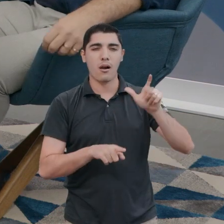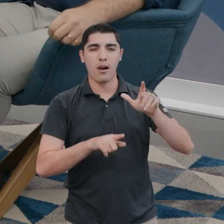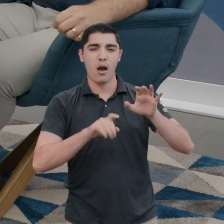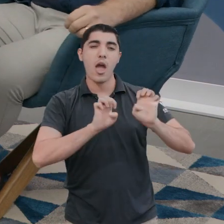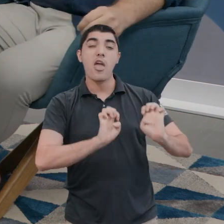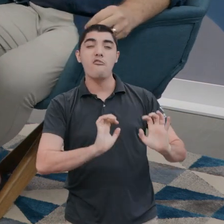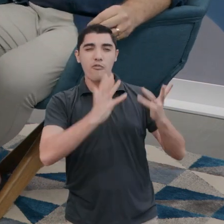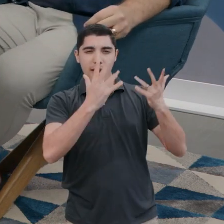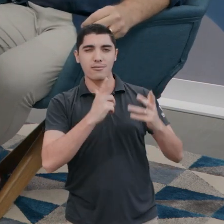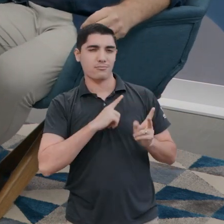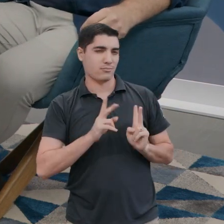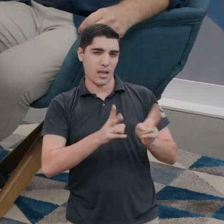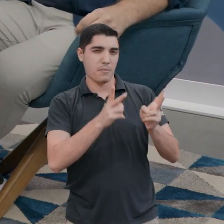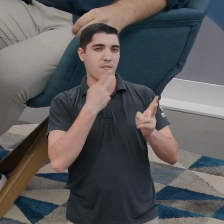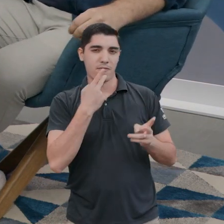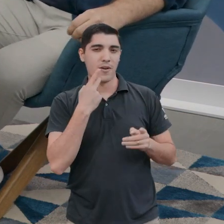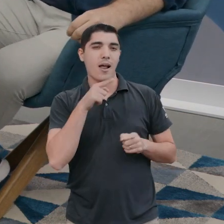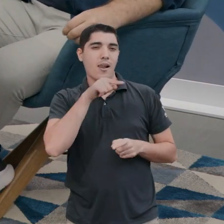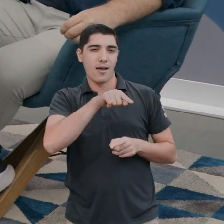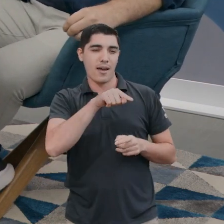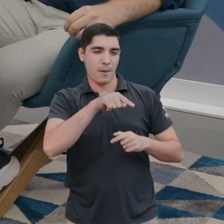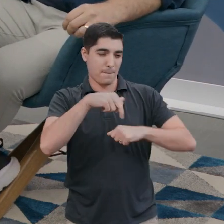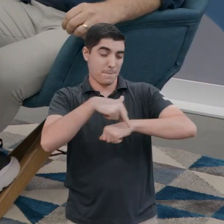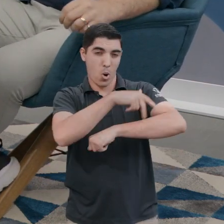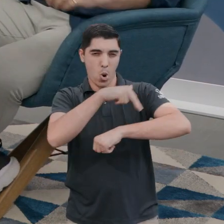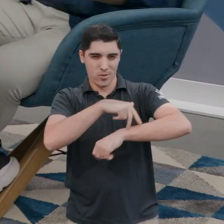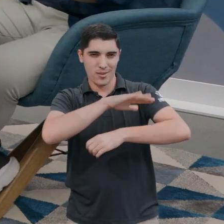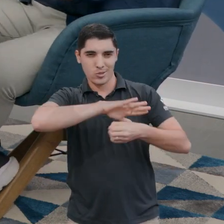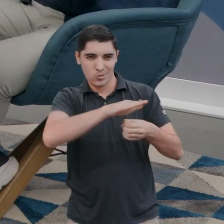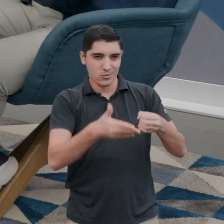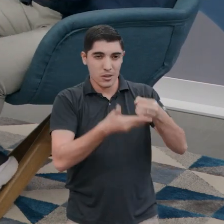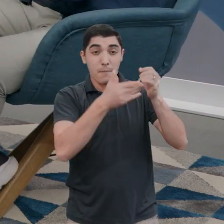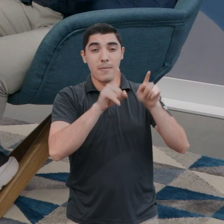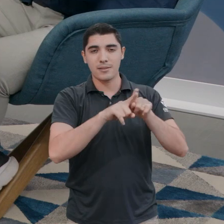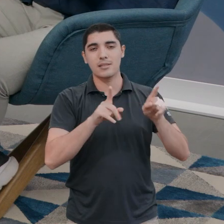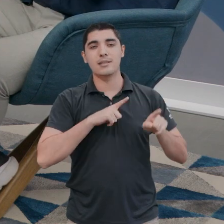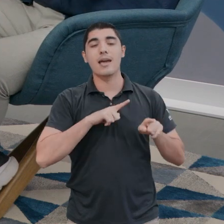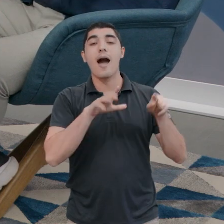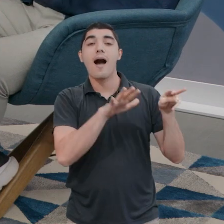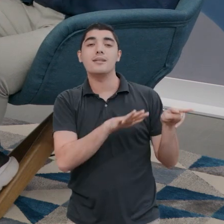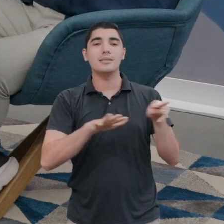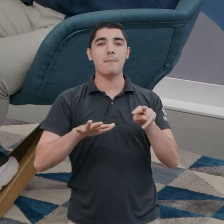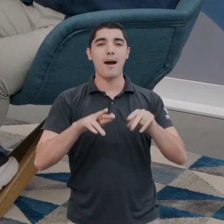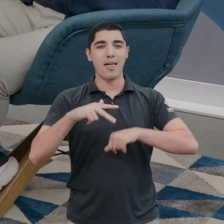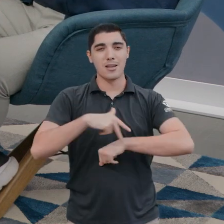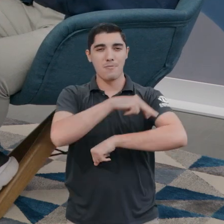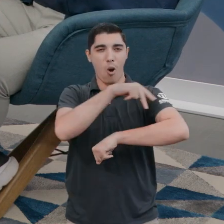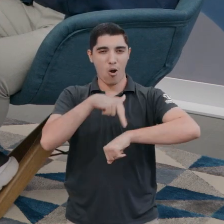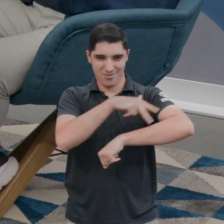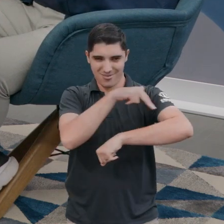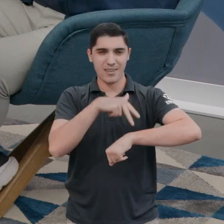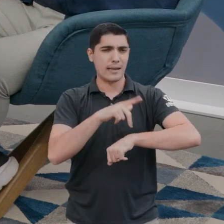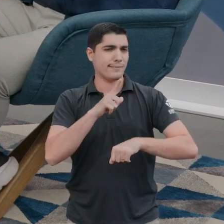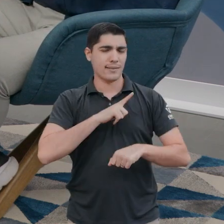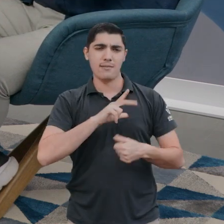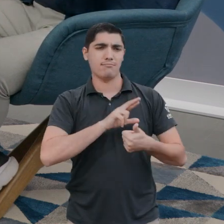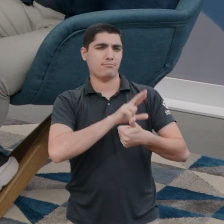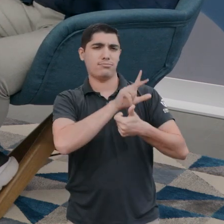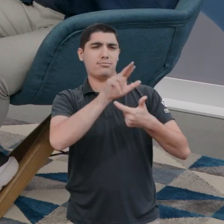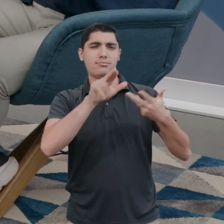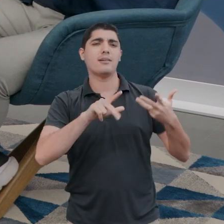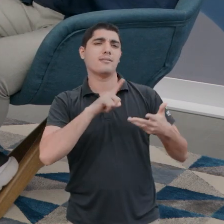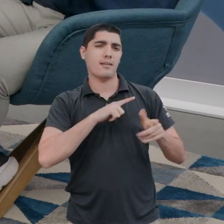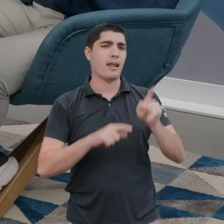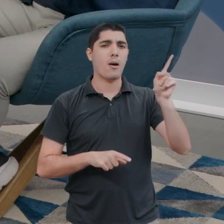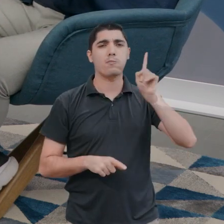Fashion Week e não tem como falar sobre moda sustentável e não falar sobre essa semana de moda. Existem várias semanas de moda,